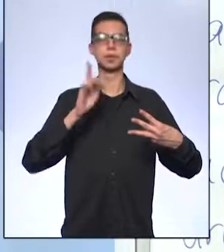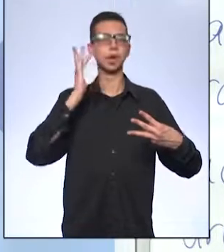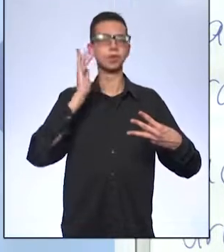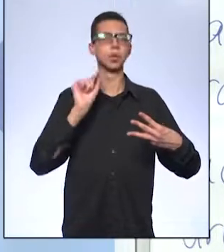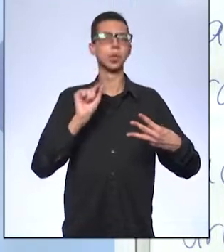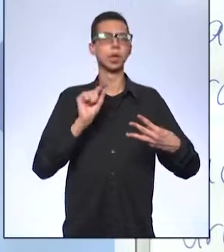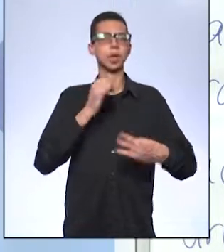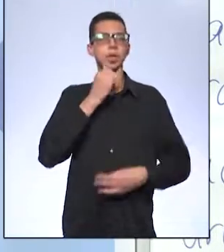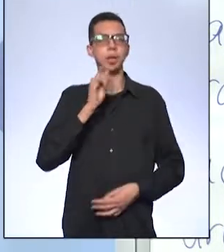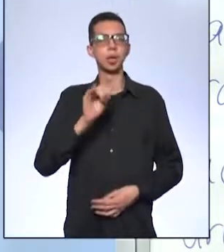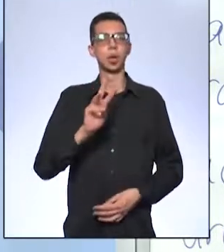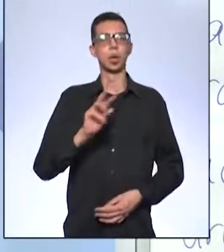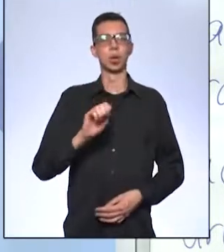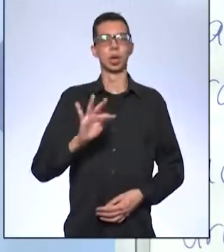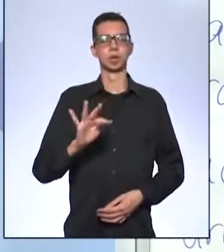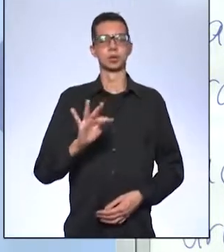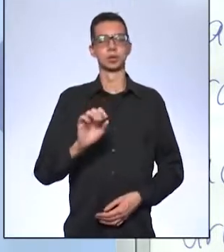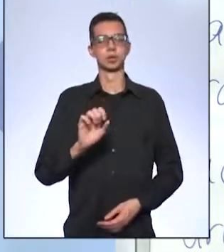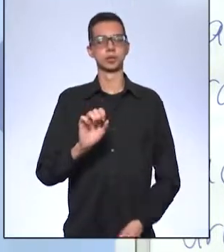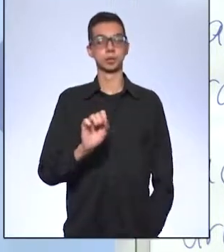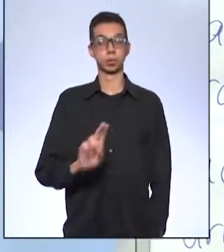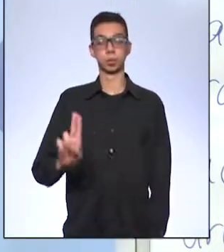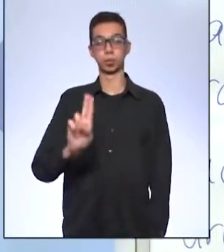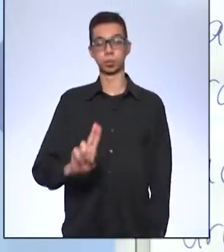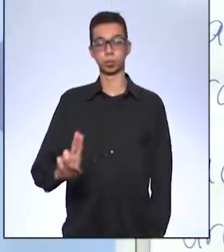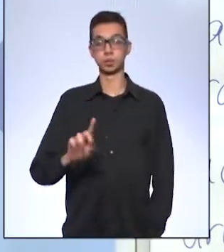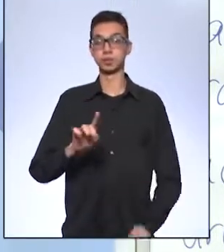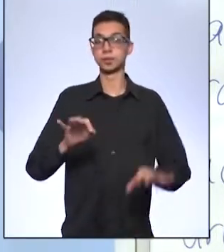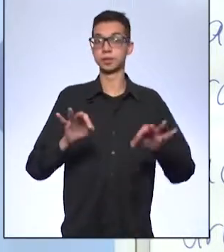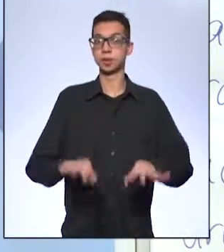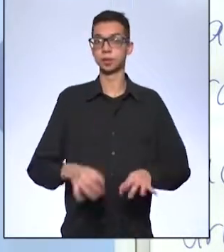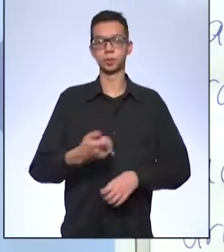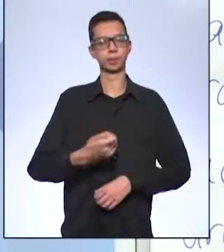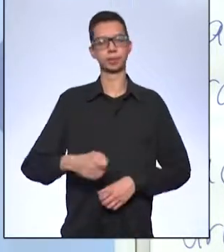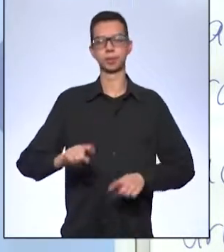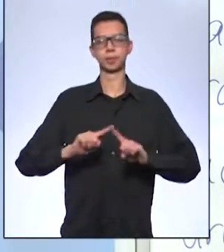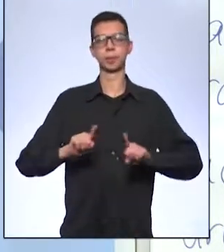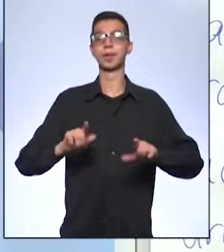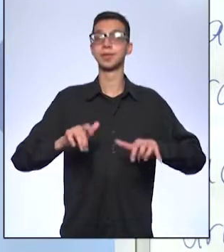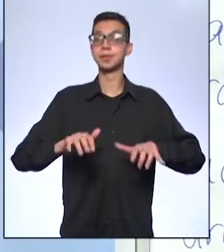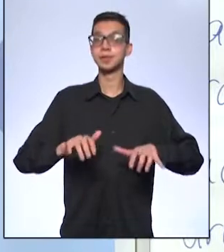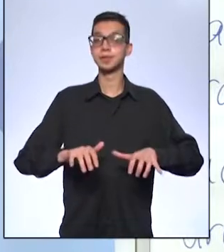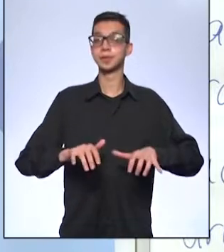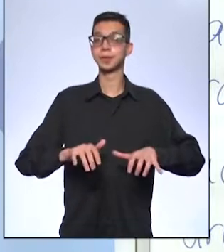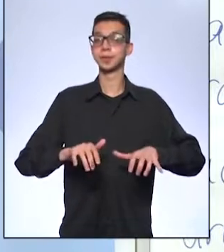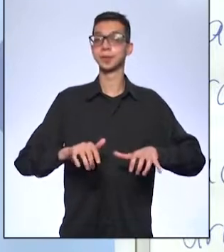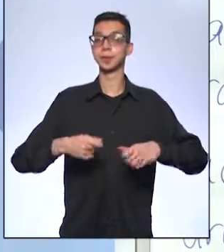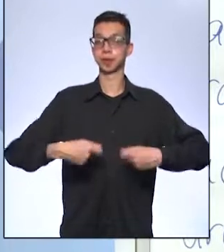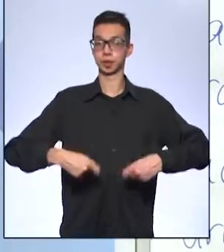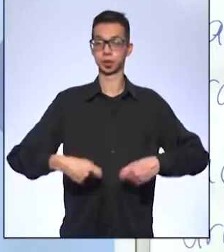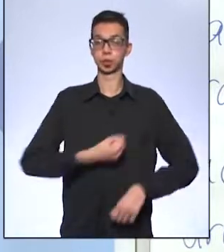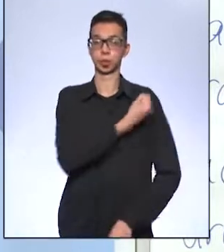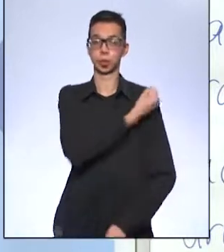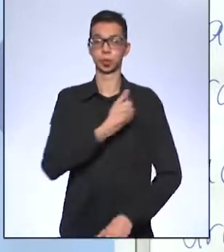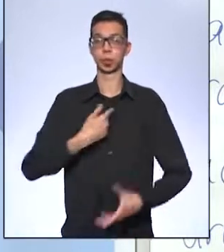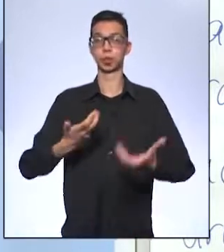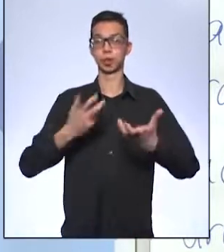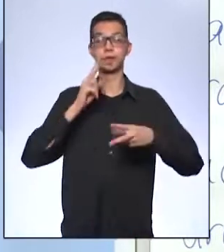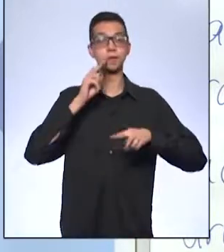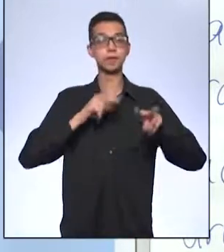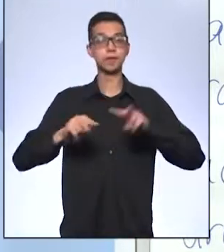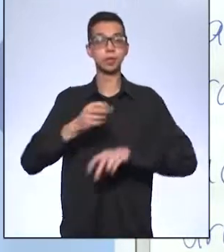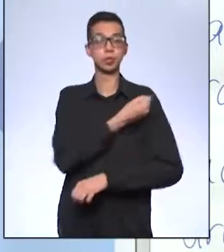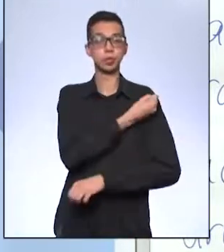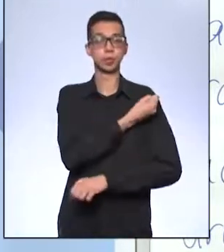não precisa acertar. O objetivo é que vocês escrevam o número por extenso, porque eu quero ver se os alunos de